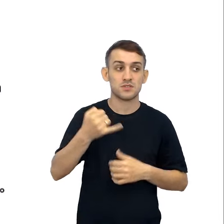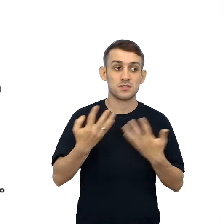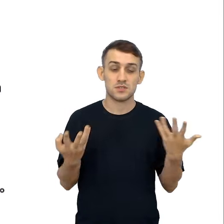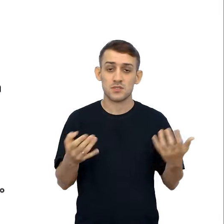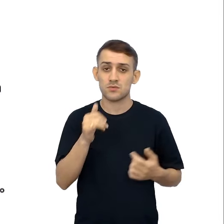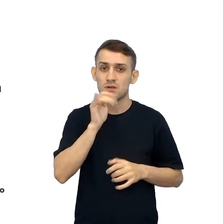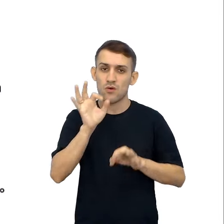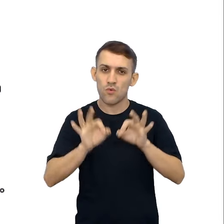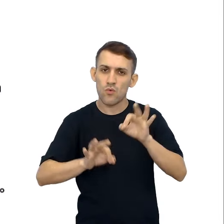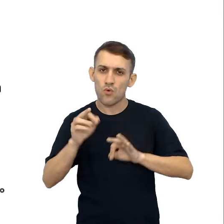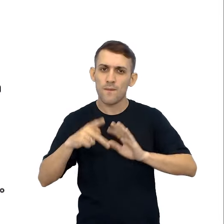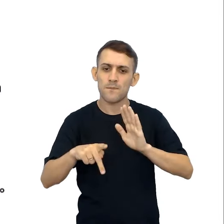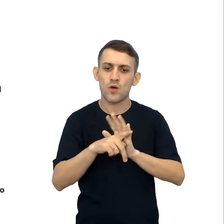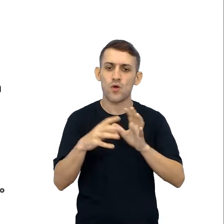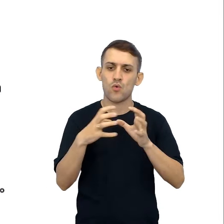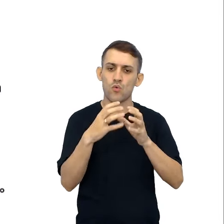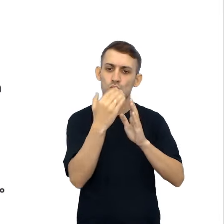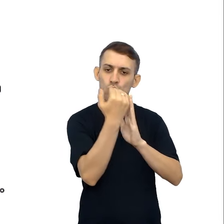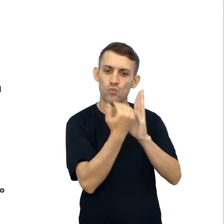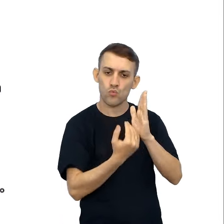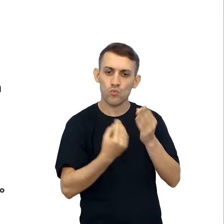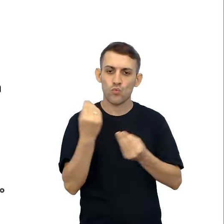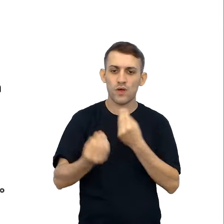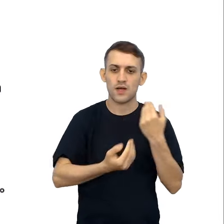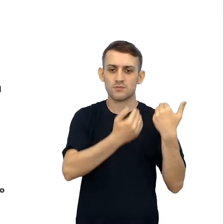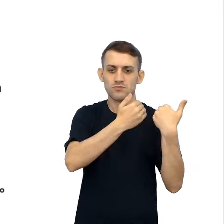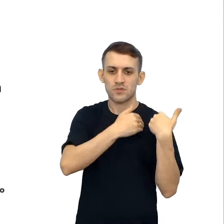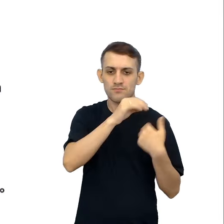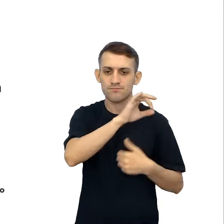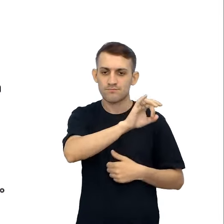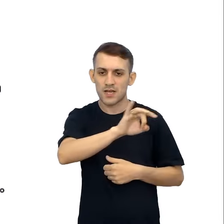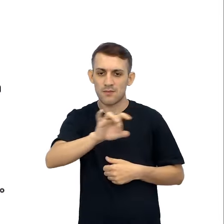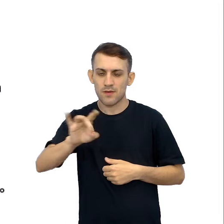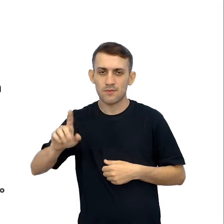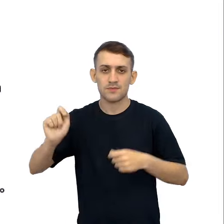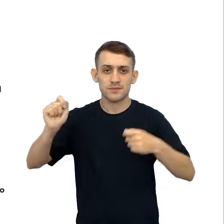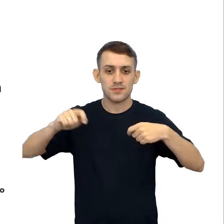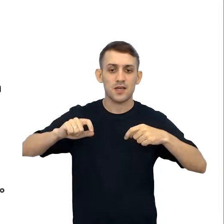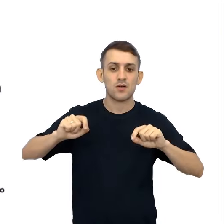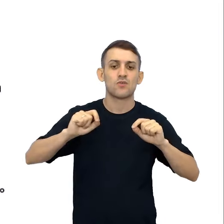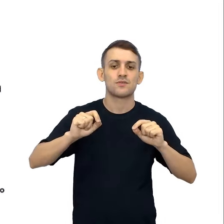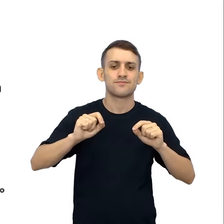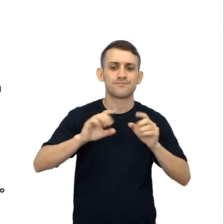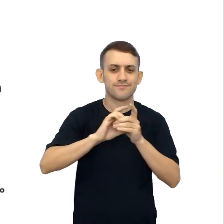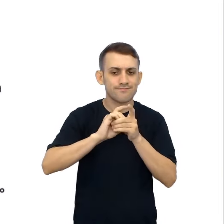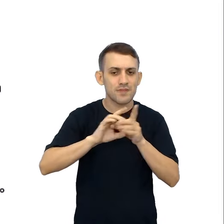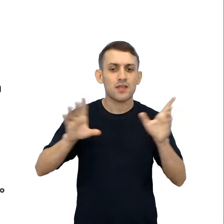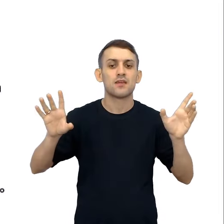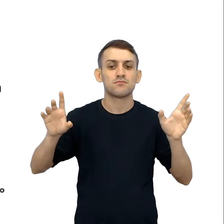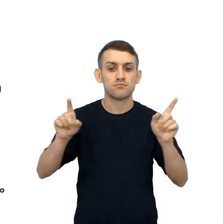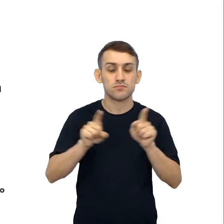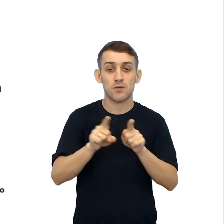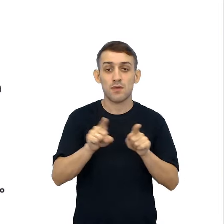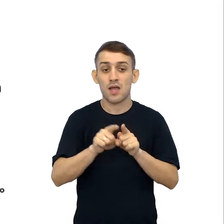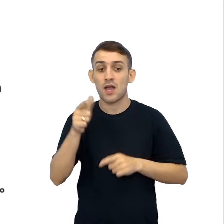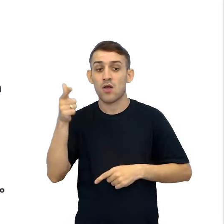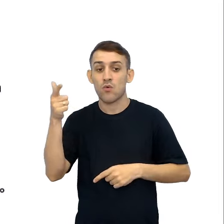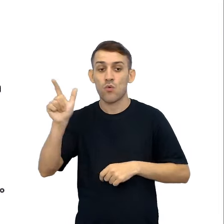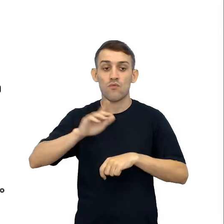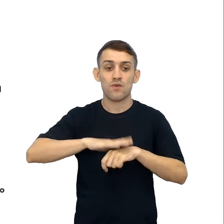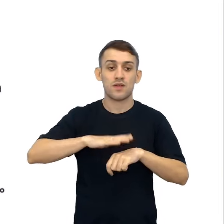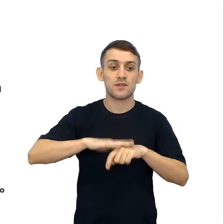a organização dos grupos, a distribuição das tarefas, né, de forma também aí bem democrática, e a